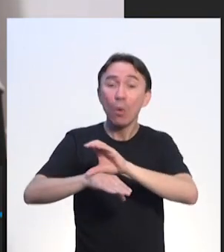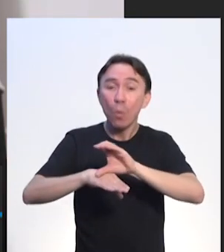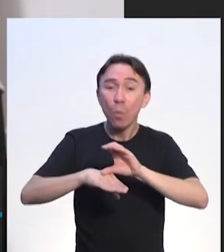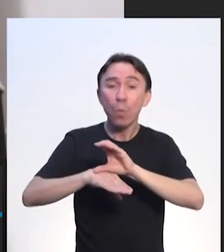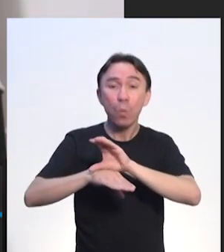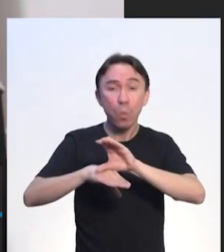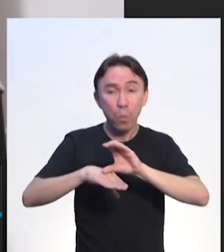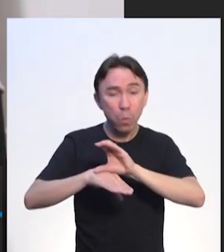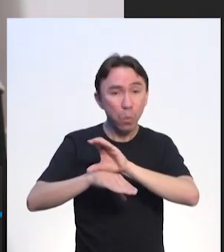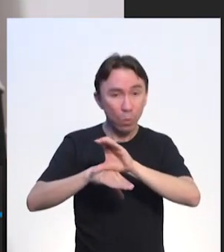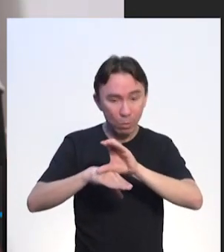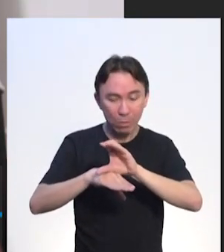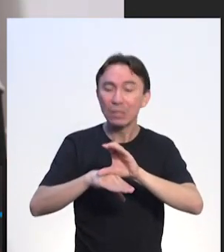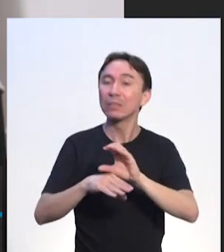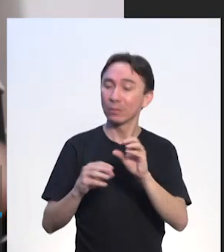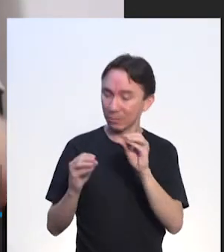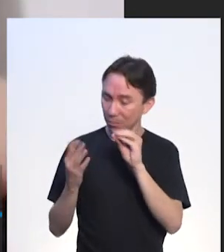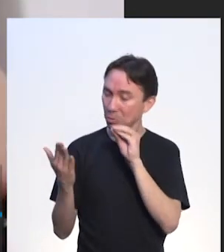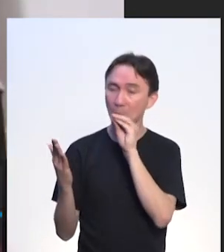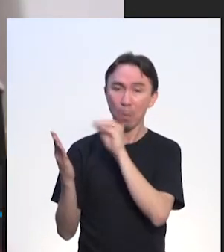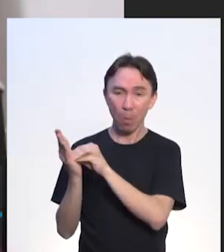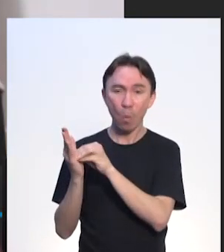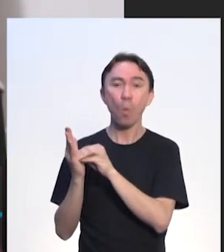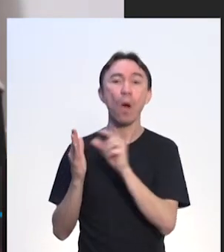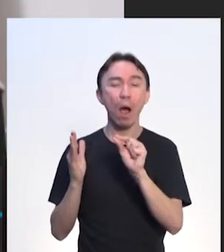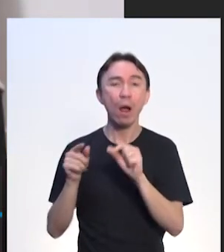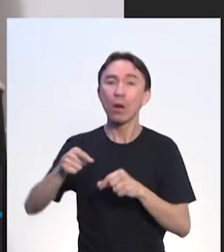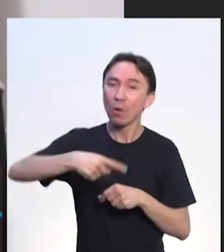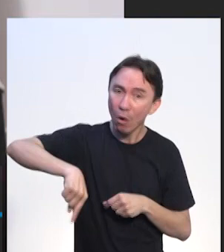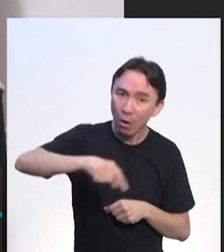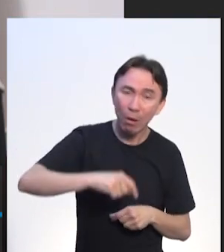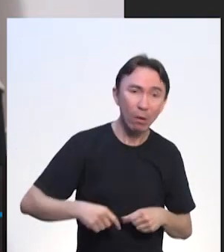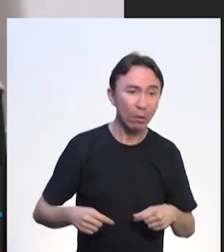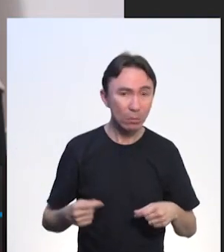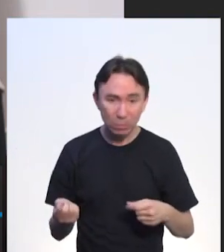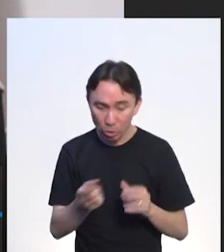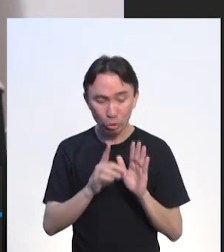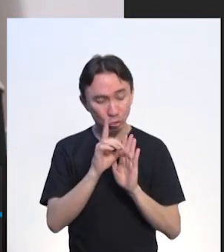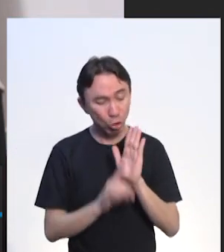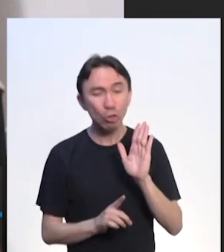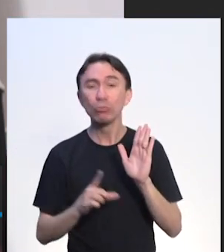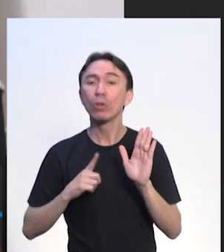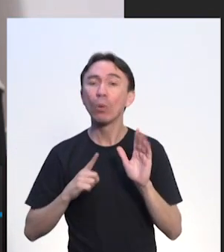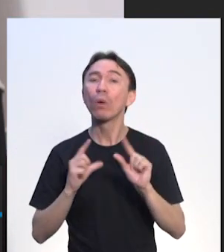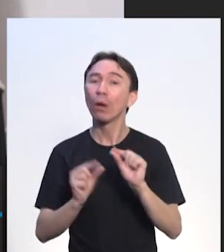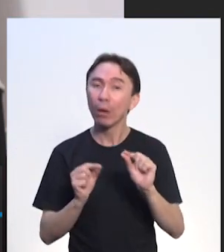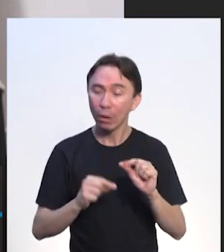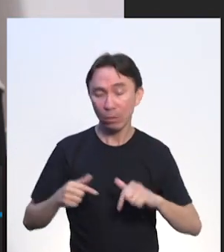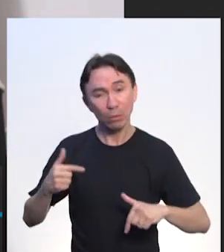tem direito a trabalho, né? A gente tem direito a ter uma renda, a gente tem direito a ter dignidade.